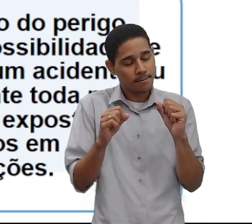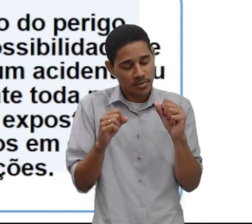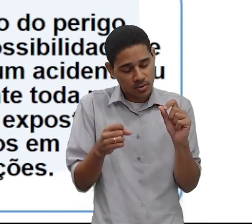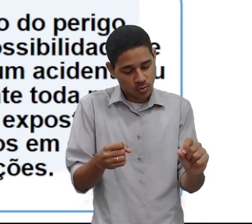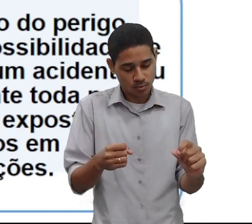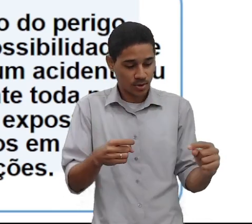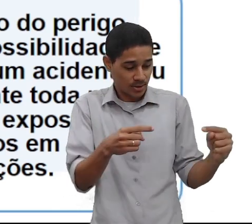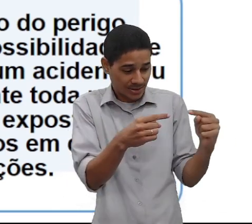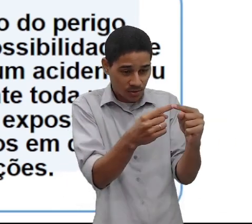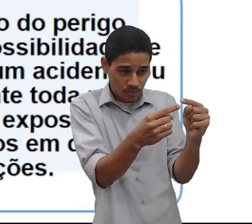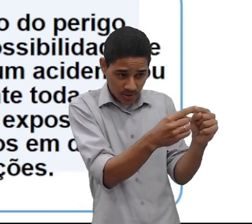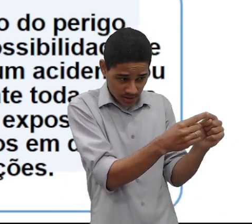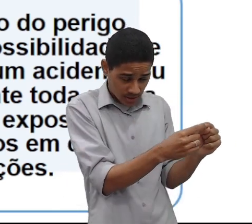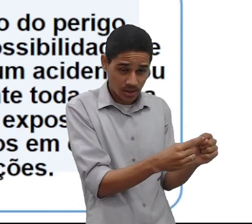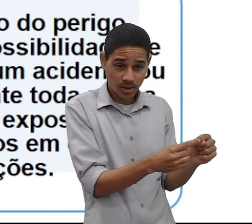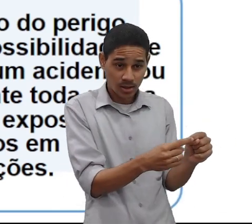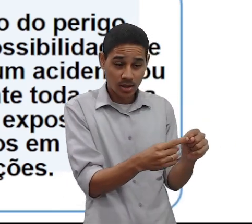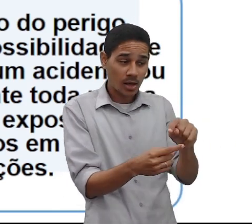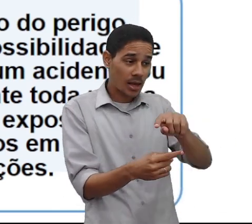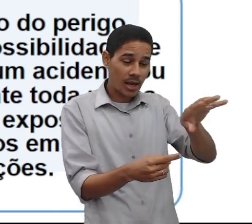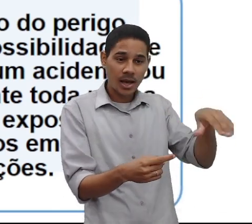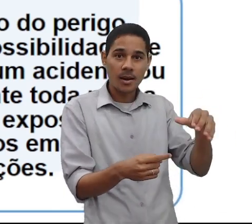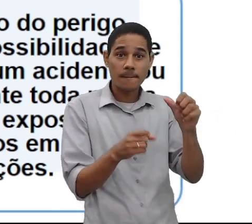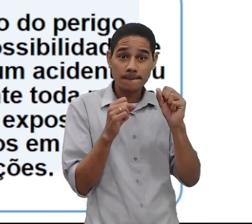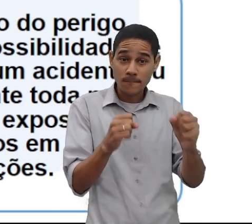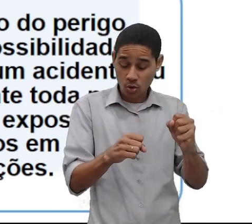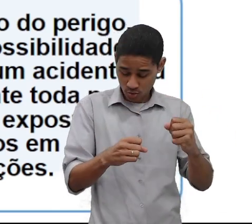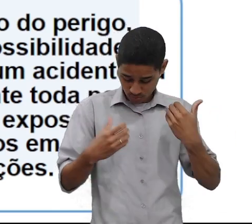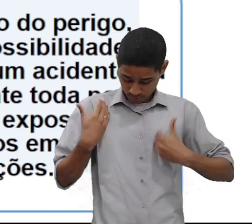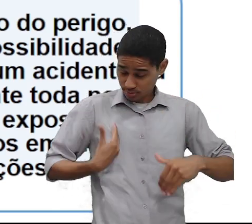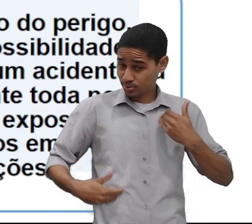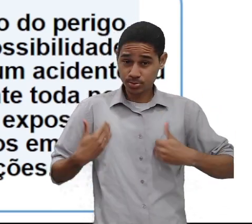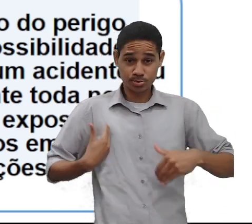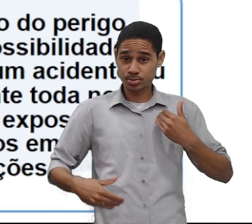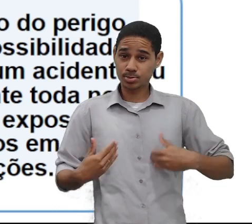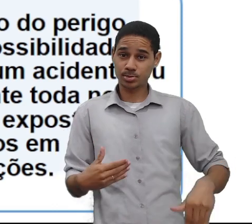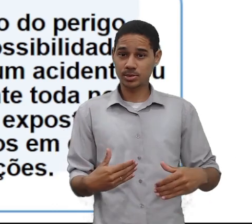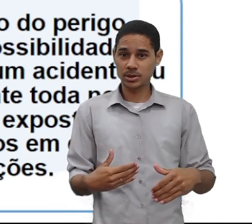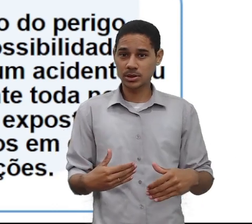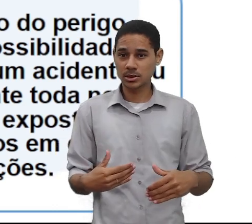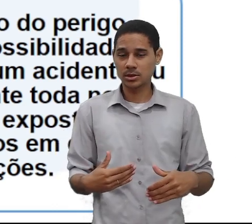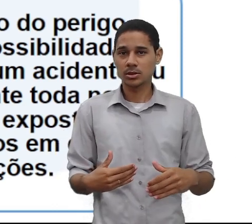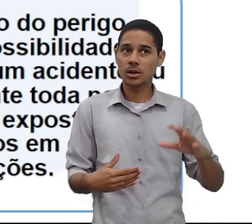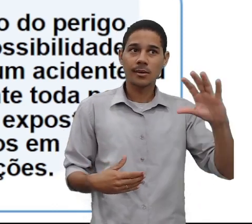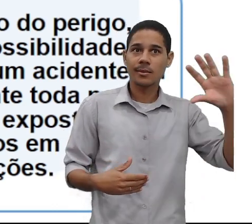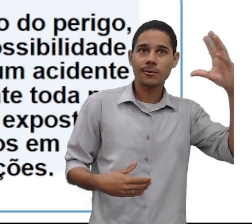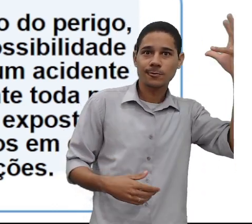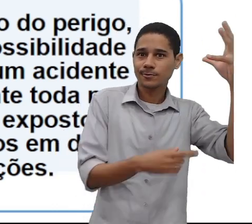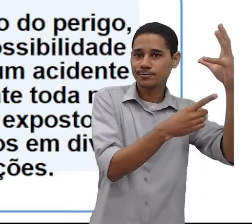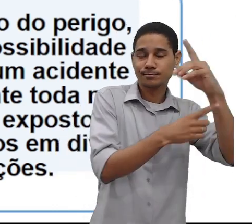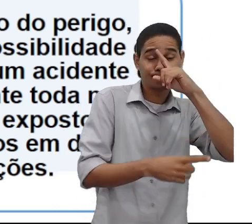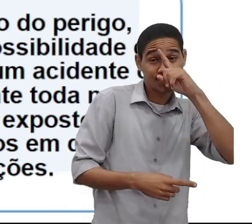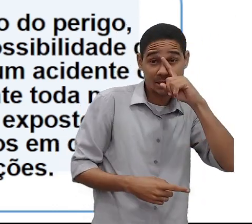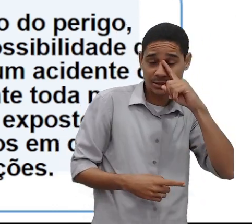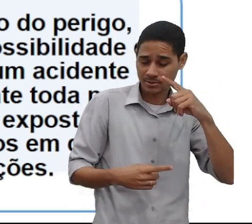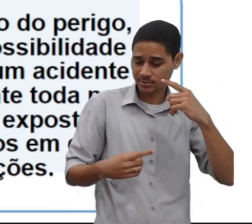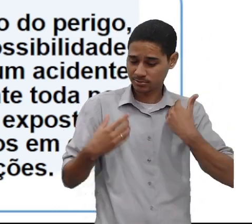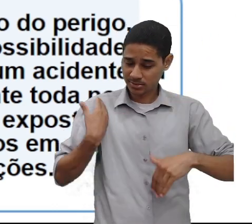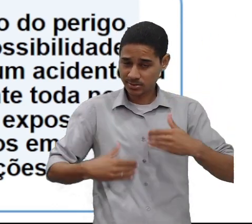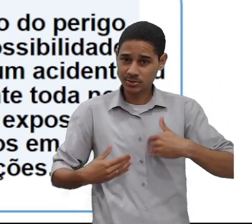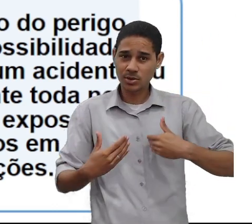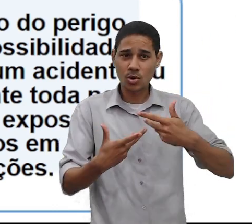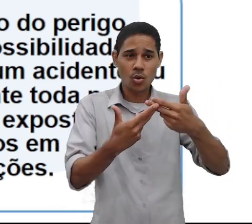probabilidade de ocorrer lesão ou agravo à saúde causados por um evento perigoso, exposição a